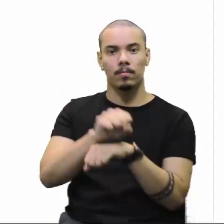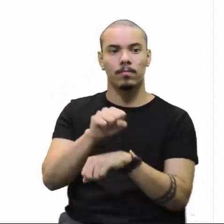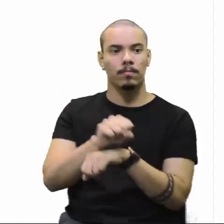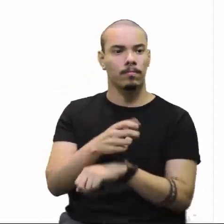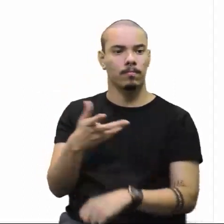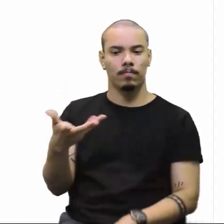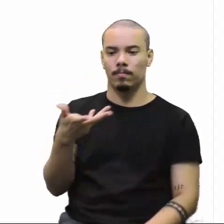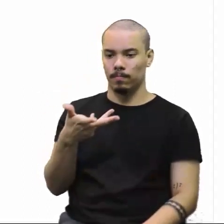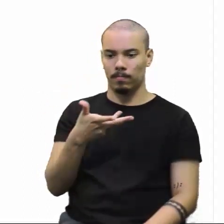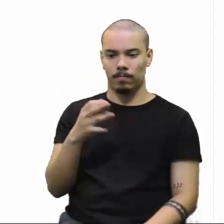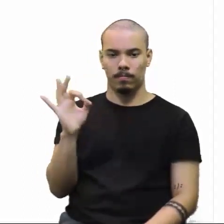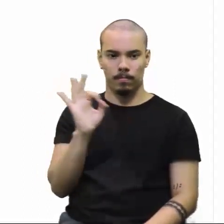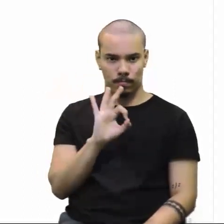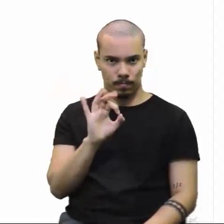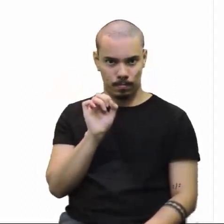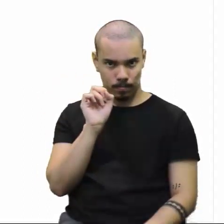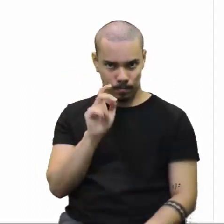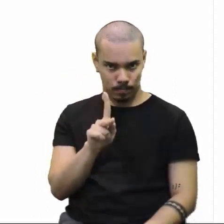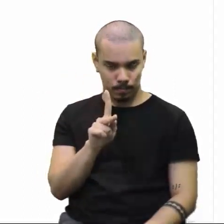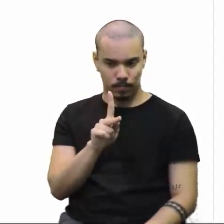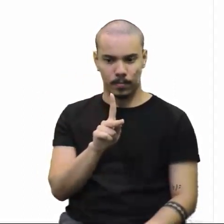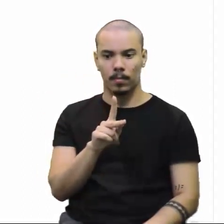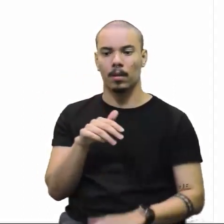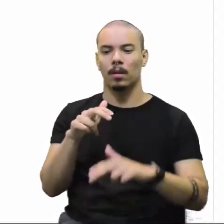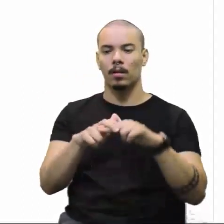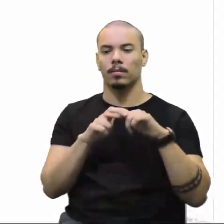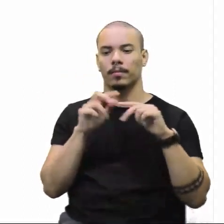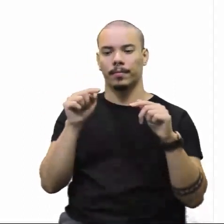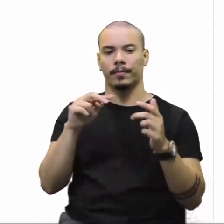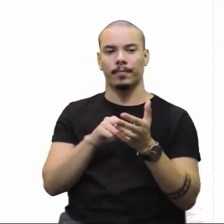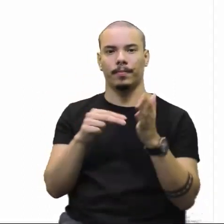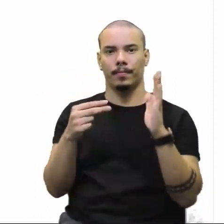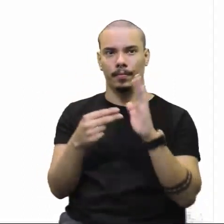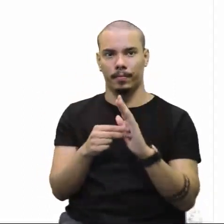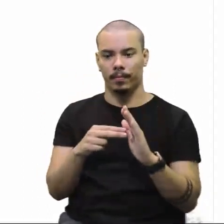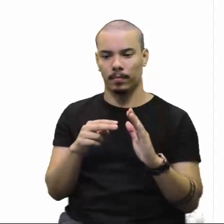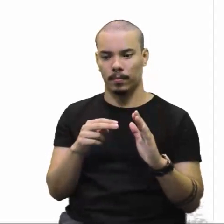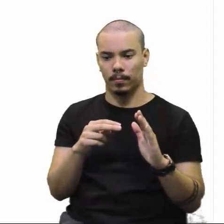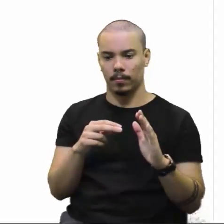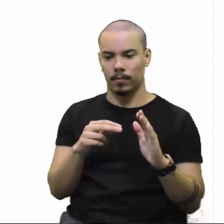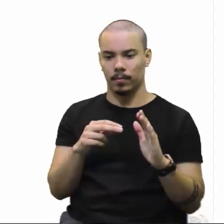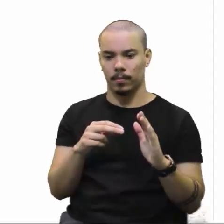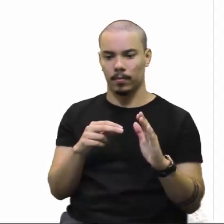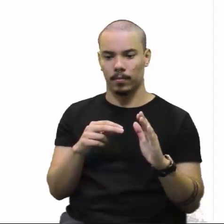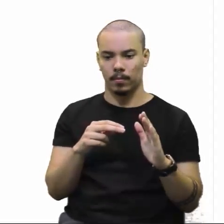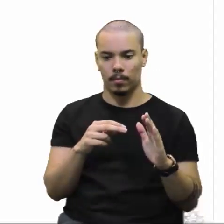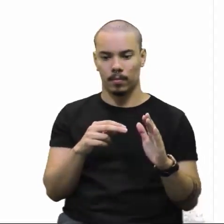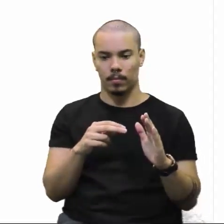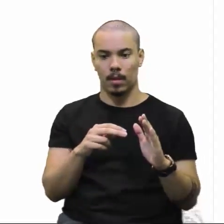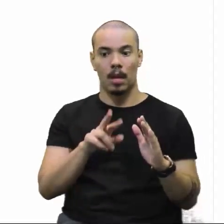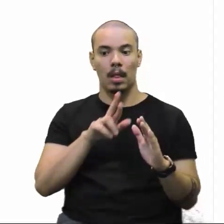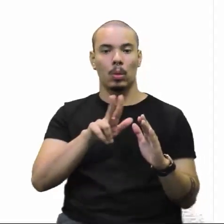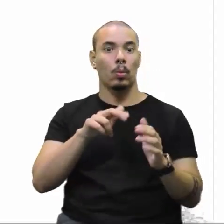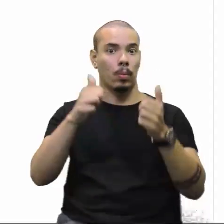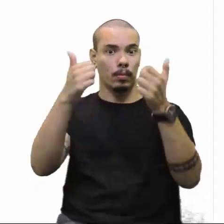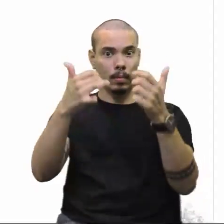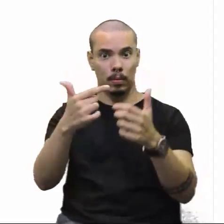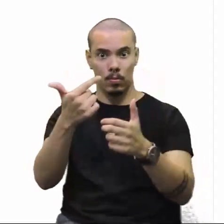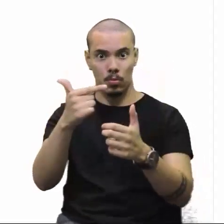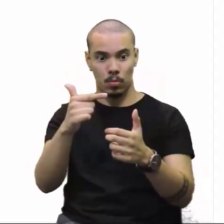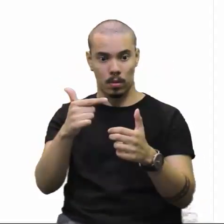aqueles que não são acelerados. Então, essa é a relatividade restrita. Não é dizendo que não tem movimento, é dizendo que o